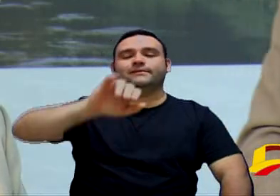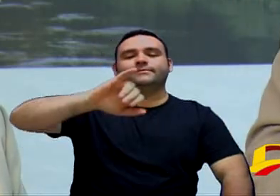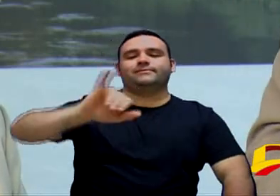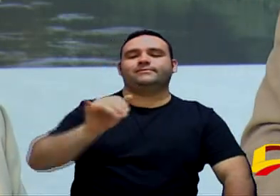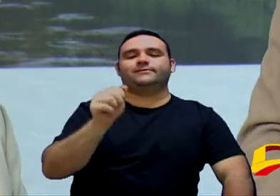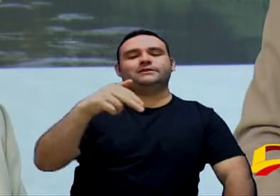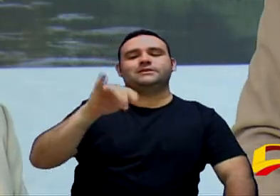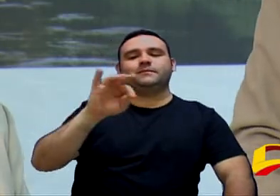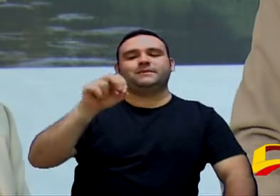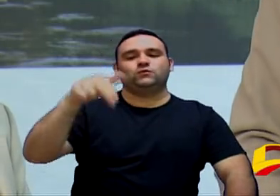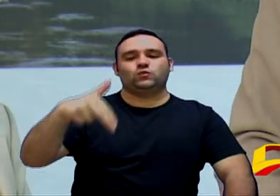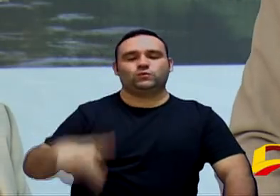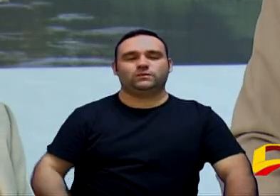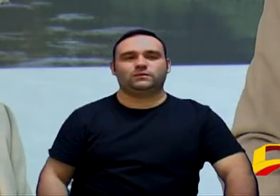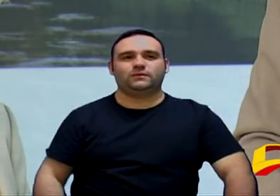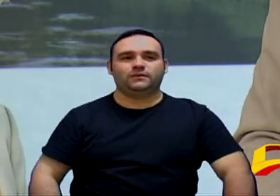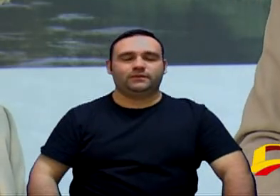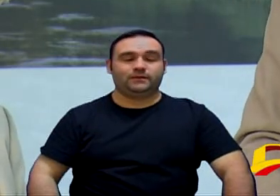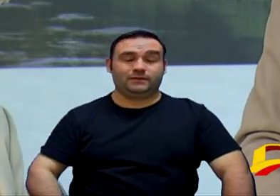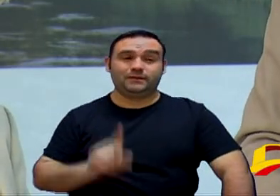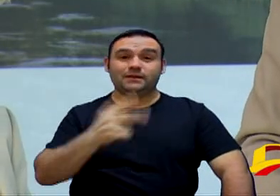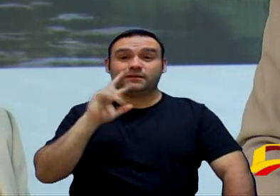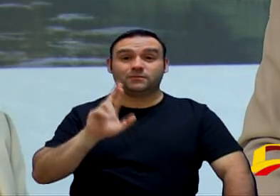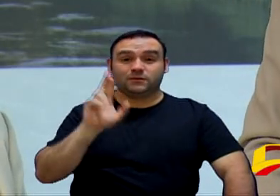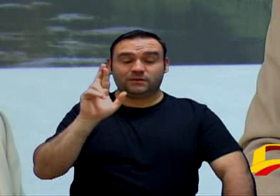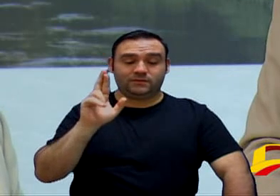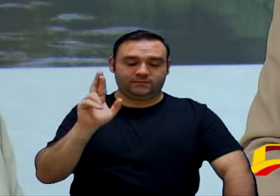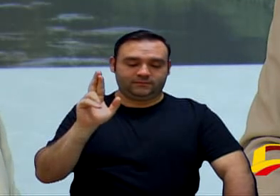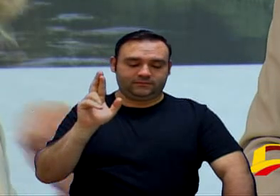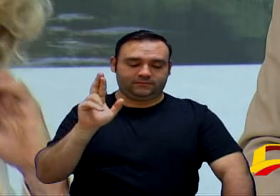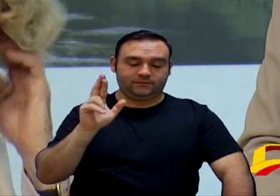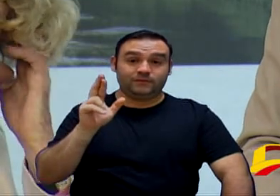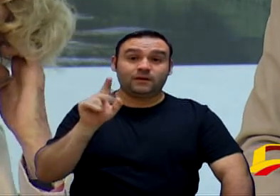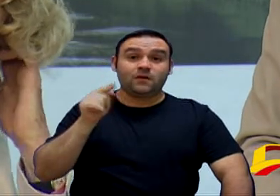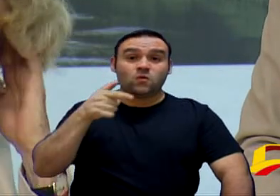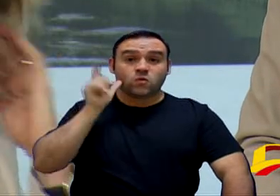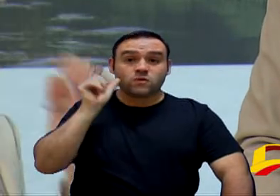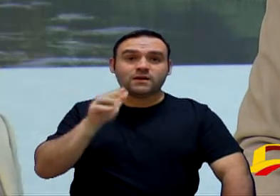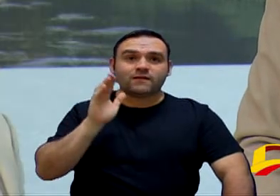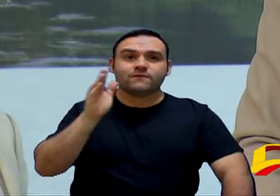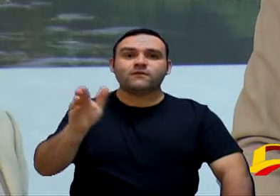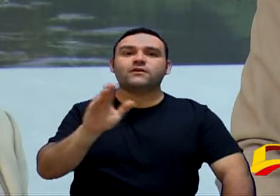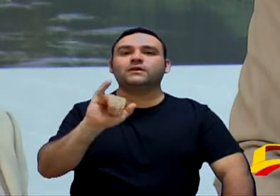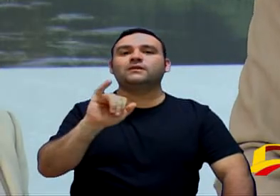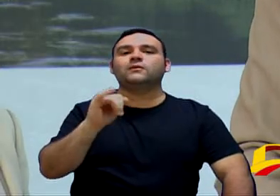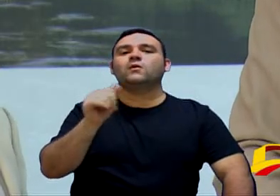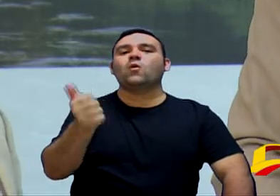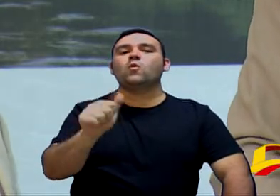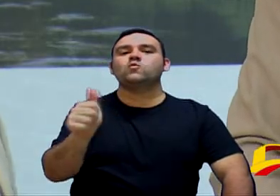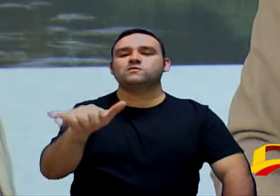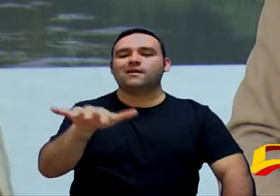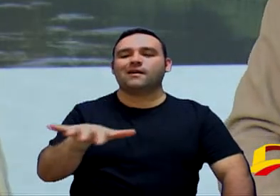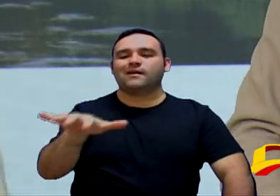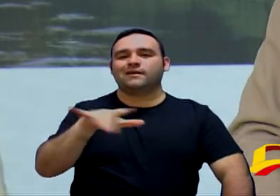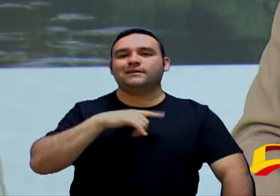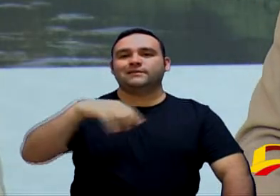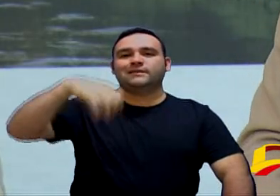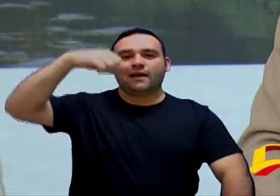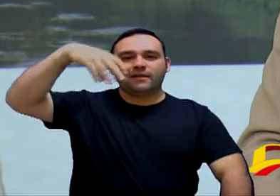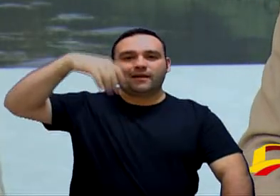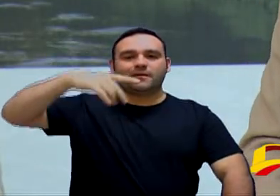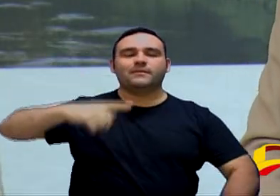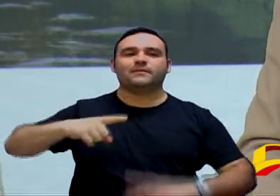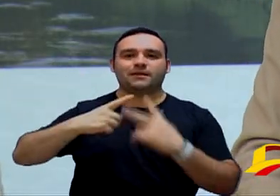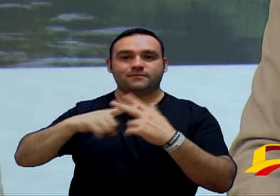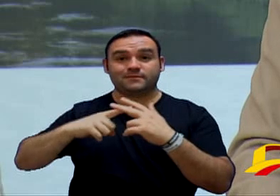Jamilton ele que cuida dessa parte e ontem ele até teve lá no Ipiranga resolvendo algumas lâmpadas lá